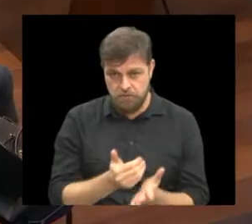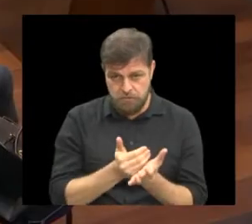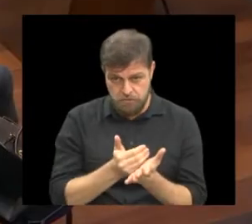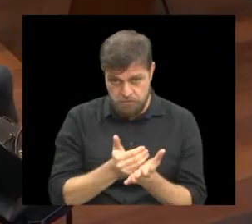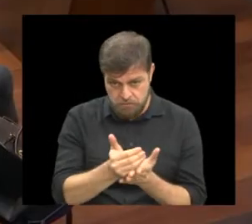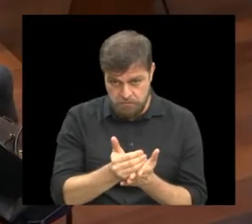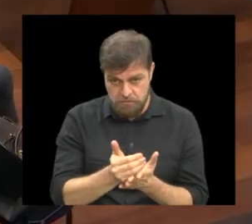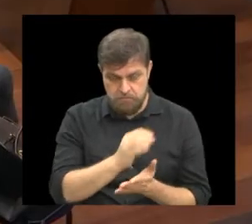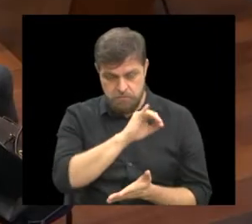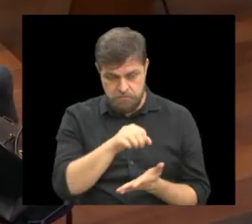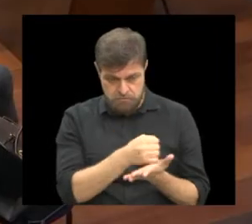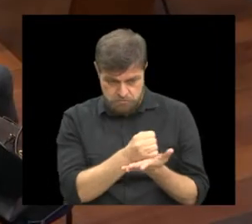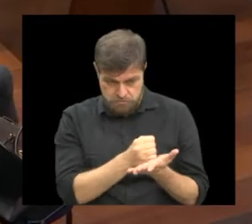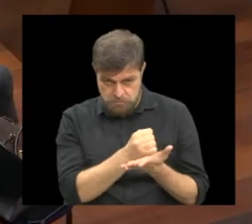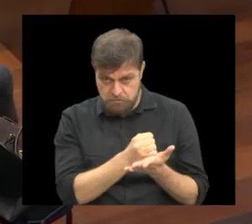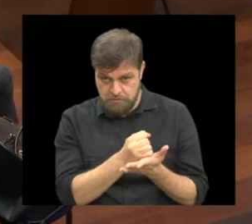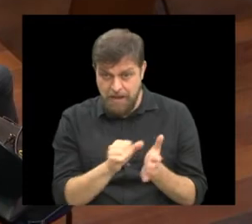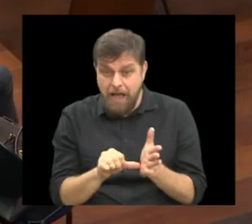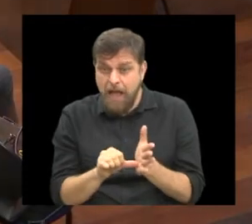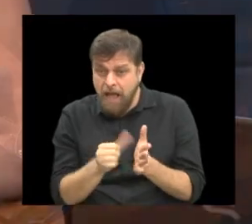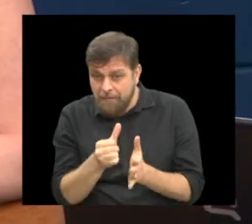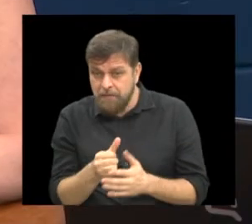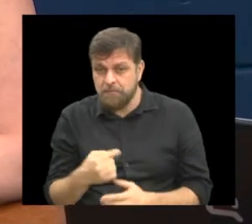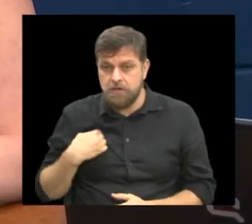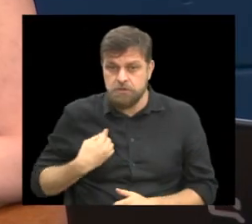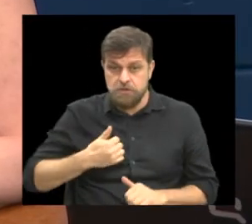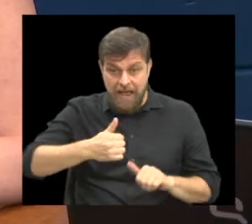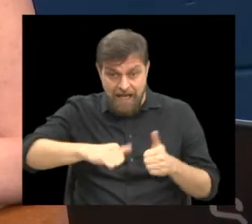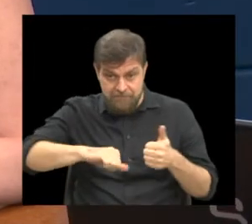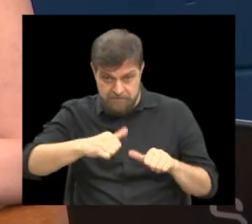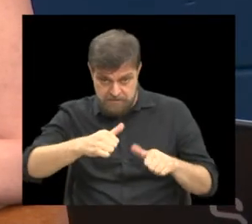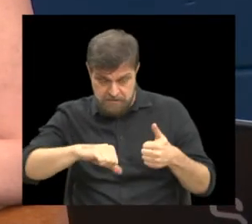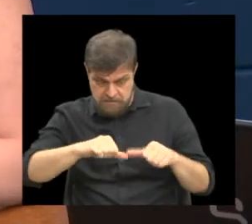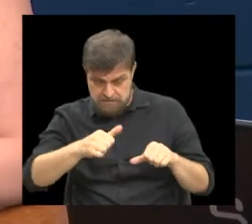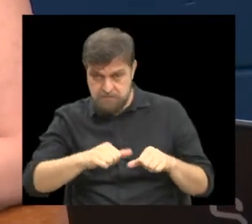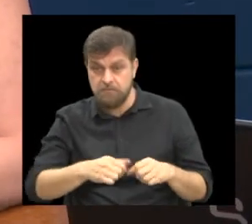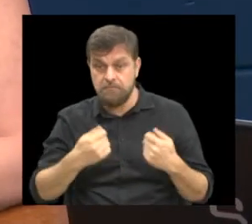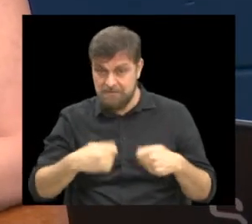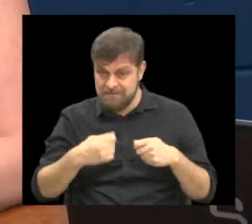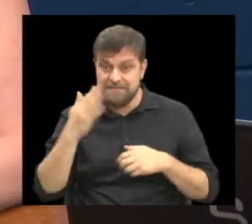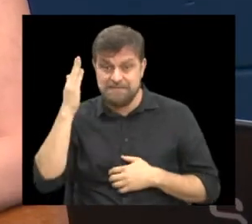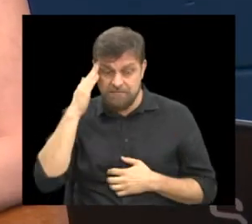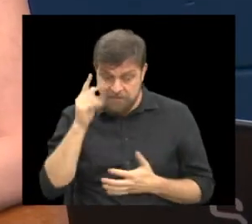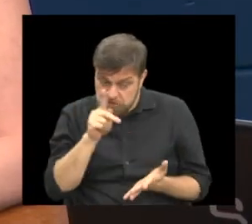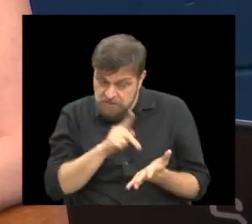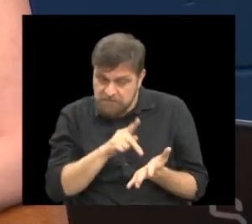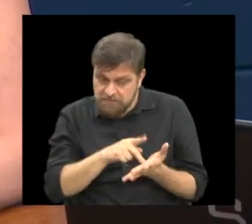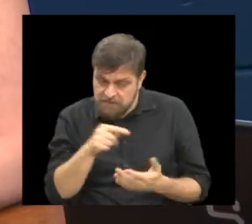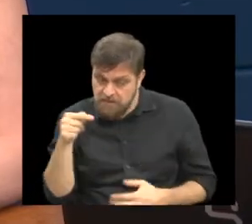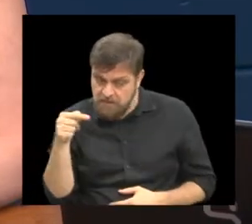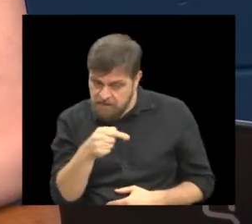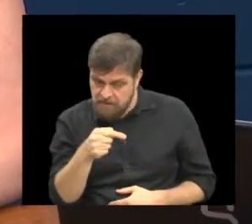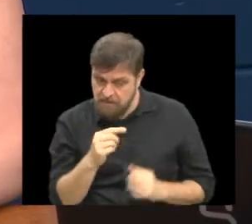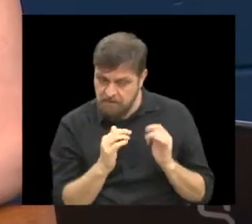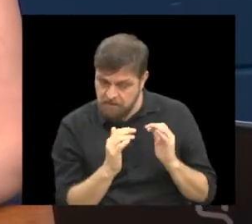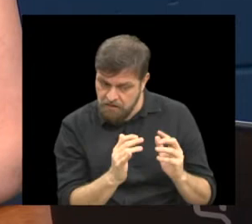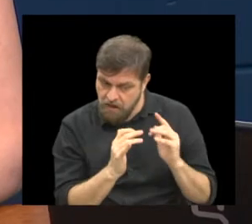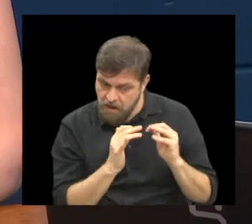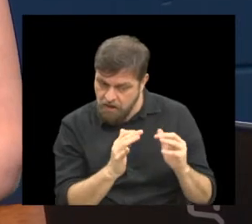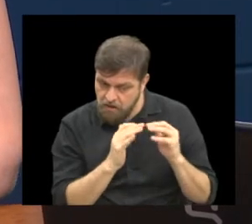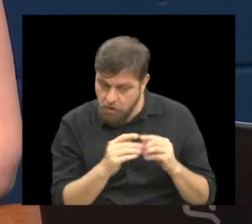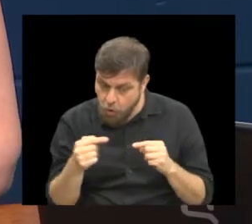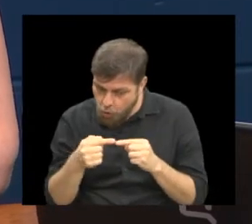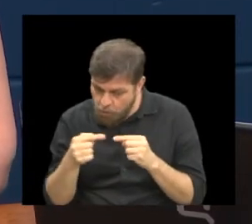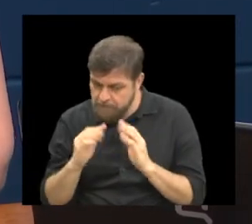Inicialmente, Jorge, a gente encaminha... primeiro de tudo, a gente faz uma avaliação, né? Para ver se realmente aquele quadro é um quadro